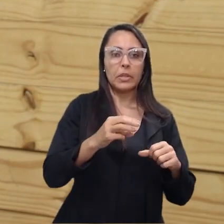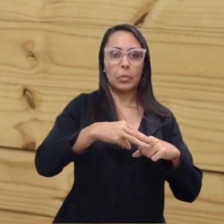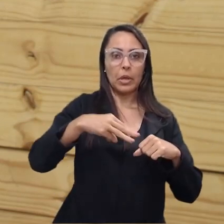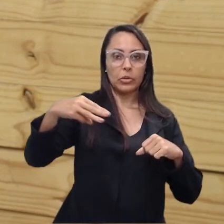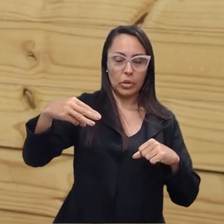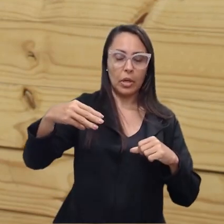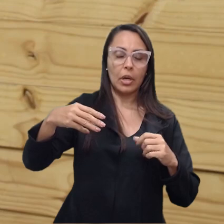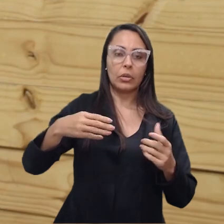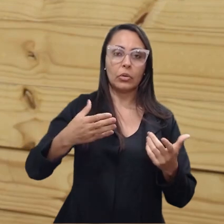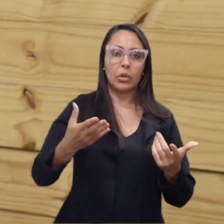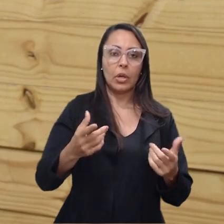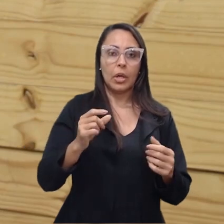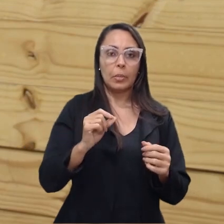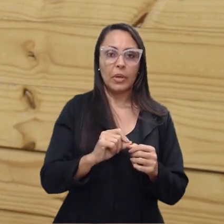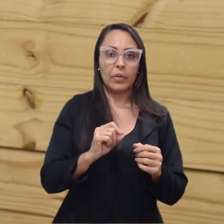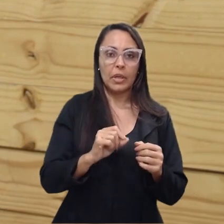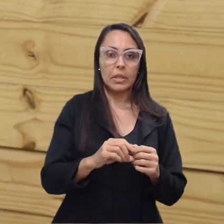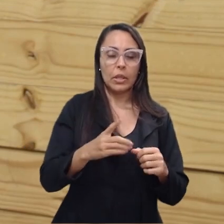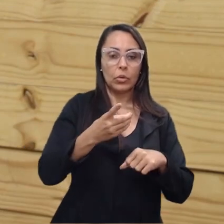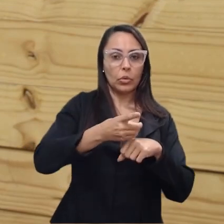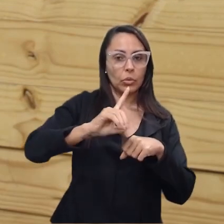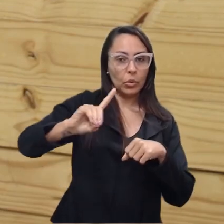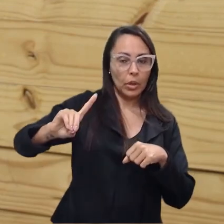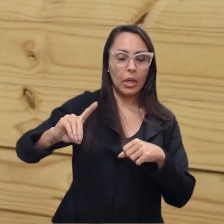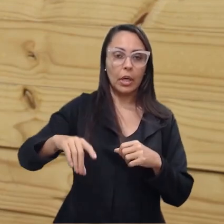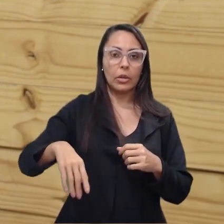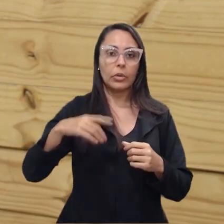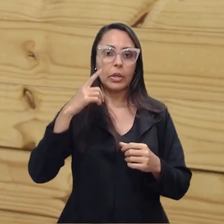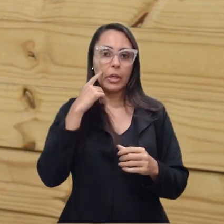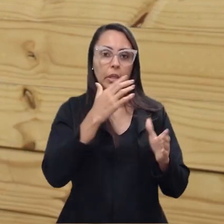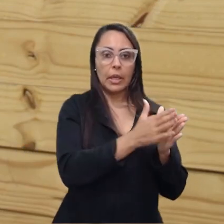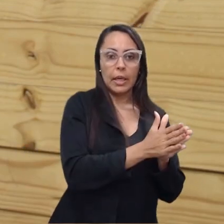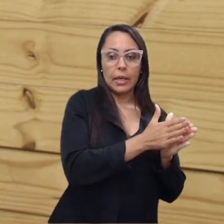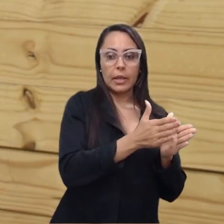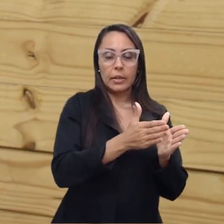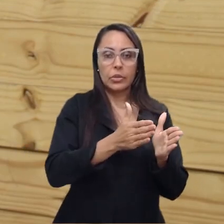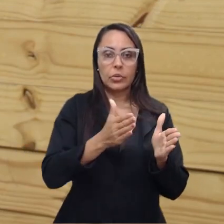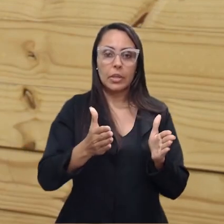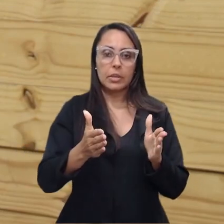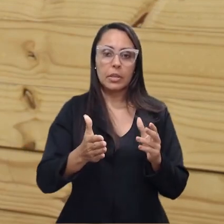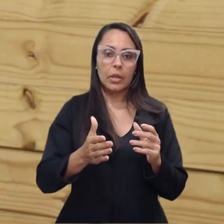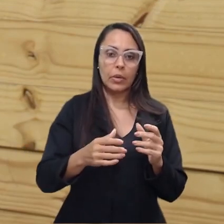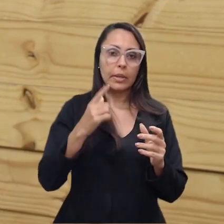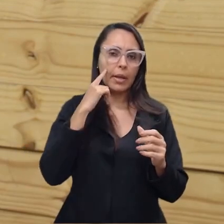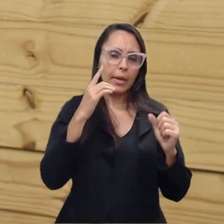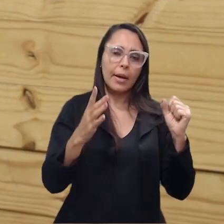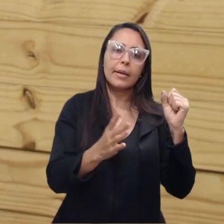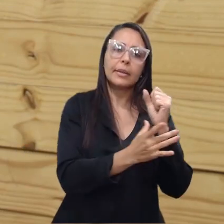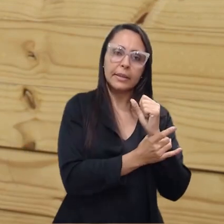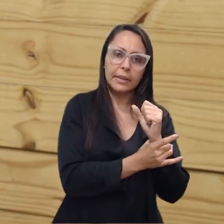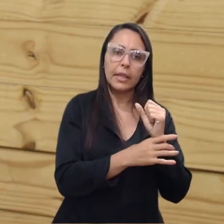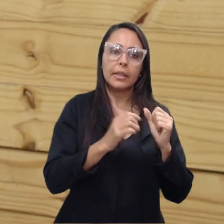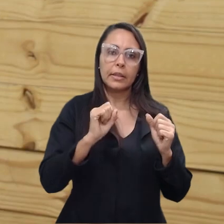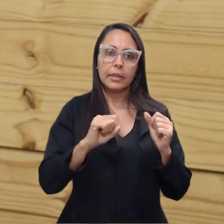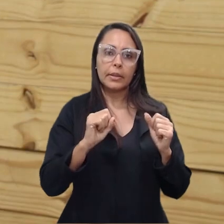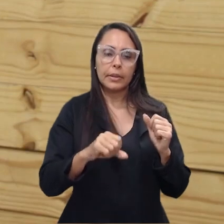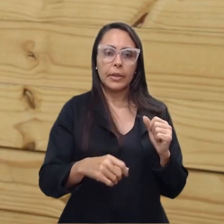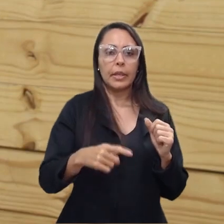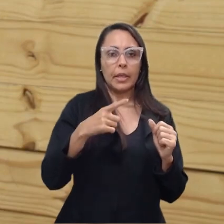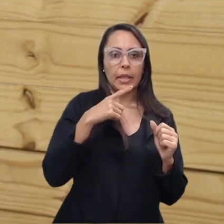mestrado, para fazer o seu doutorado, e aí cada situação dessa está garantida e tem